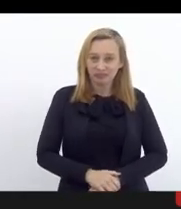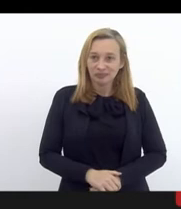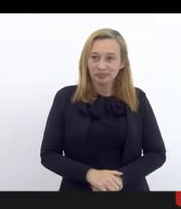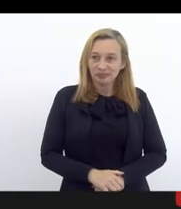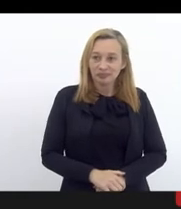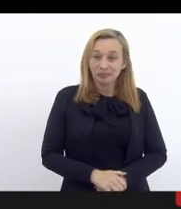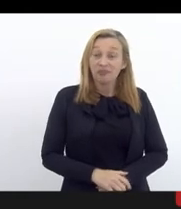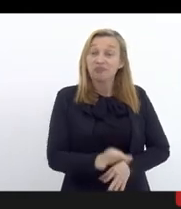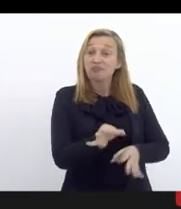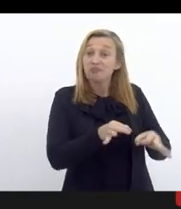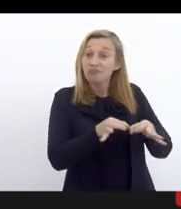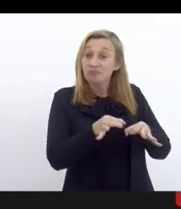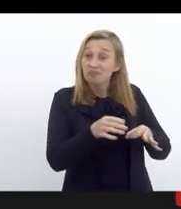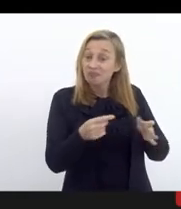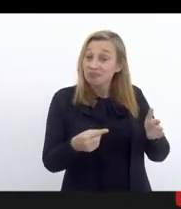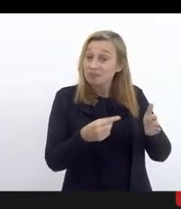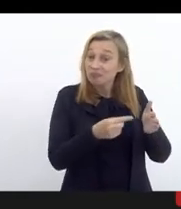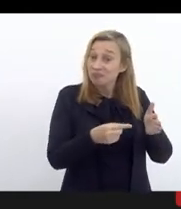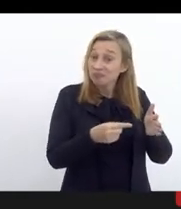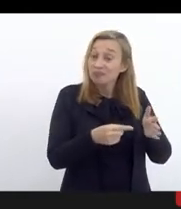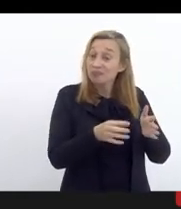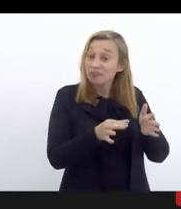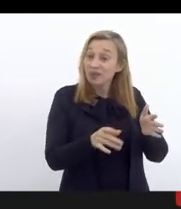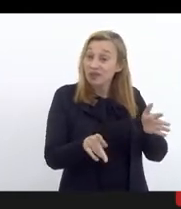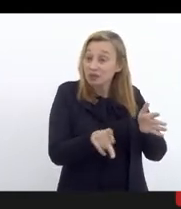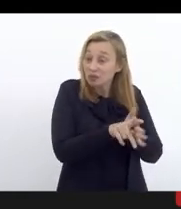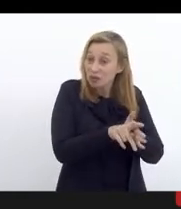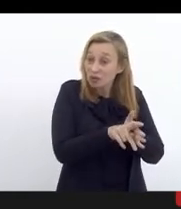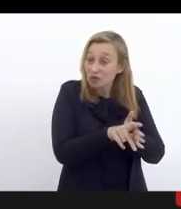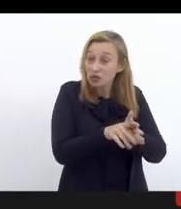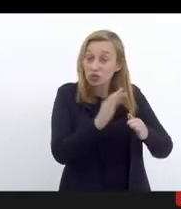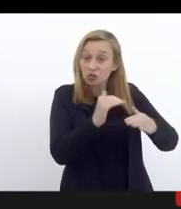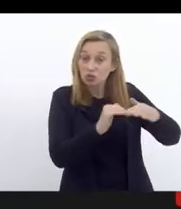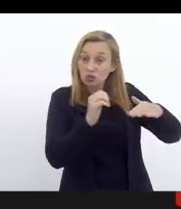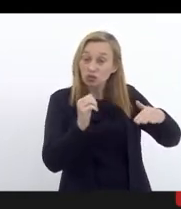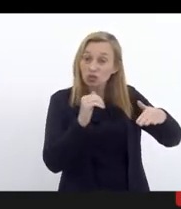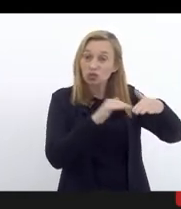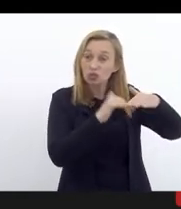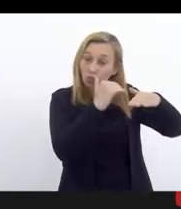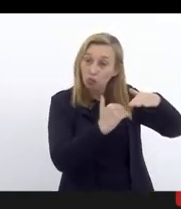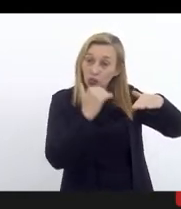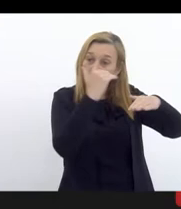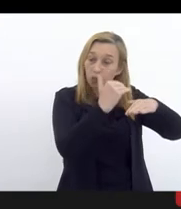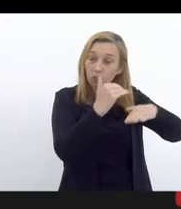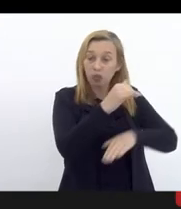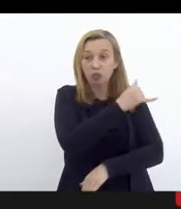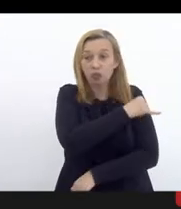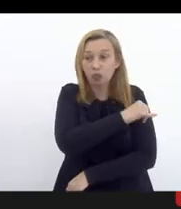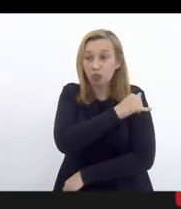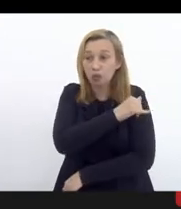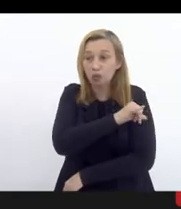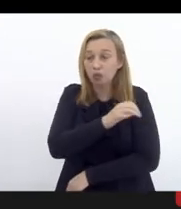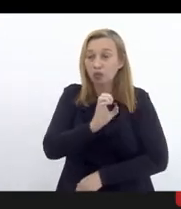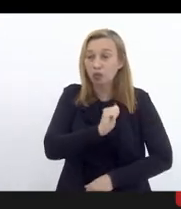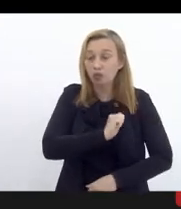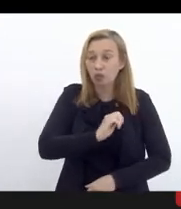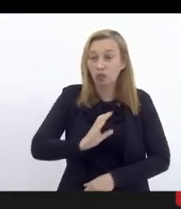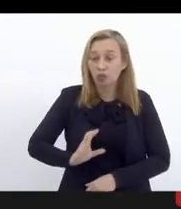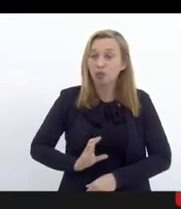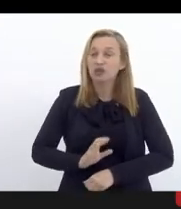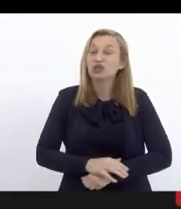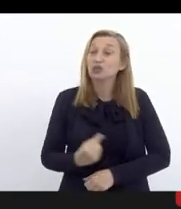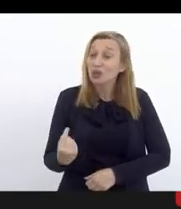ao projeto que se pretende do Fundo Soberano, presidente André Siciliano,